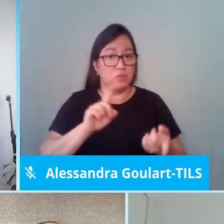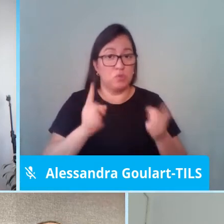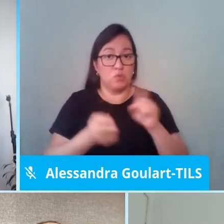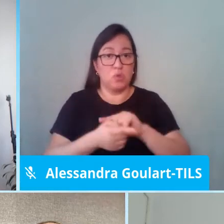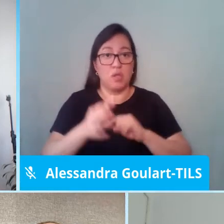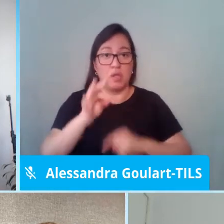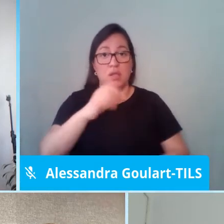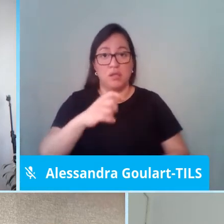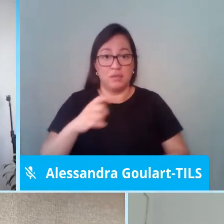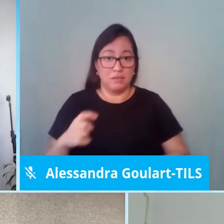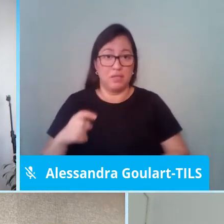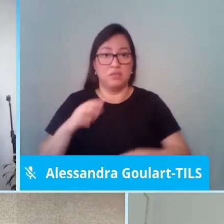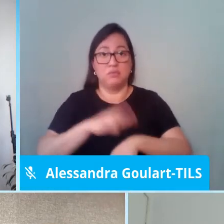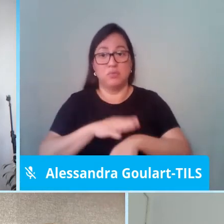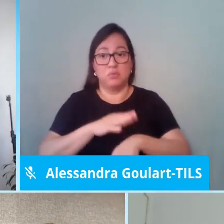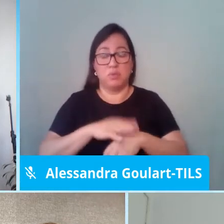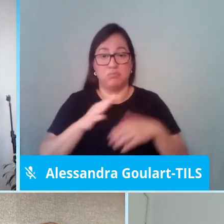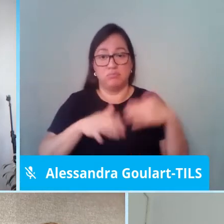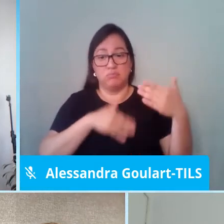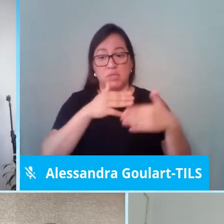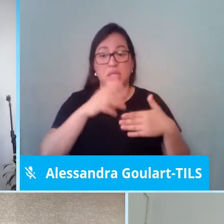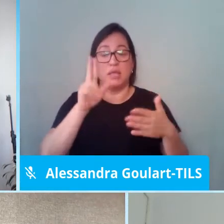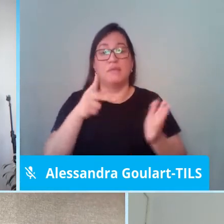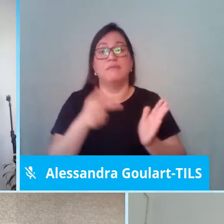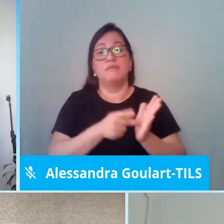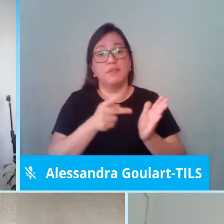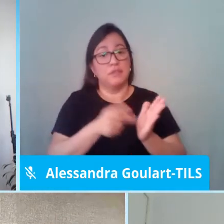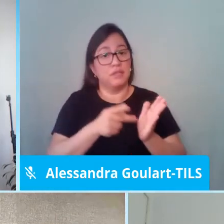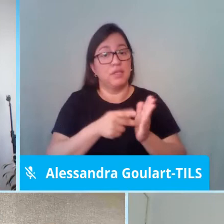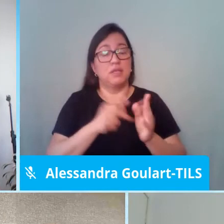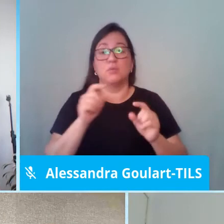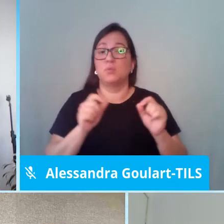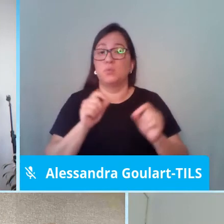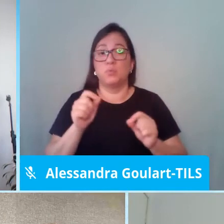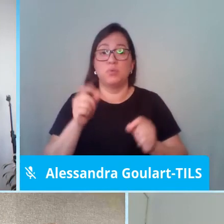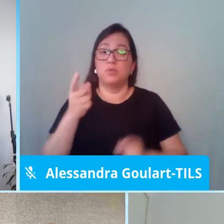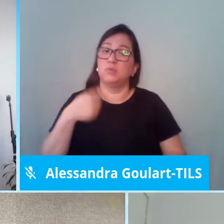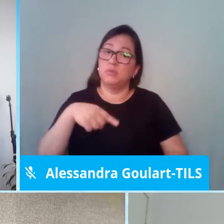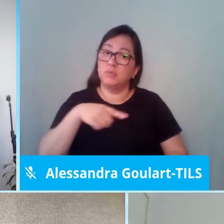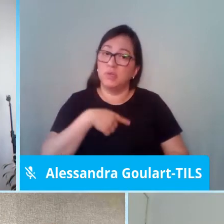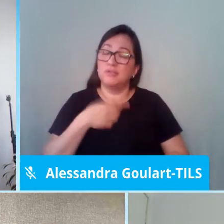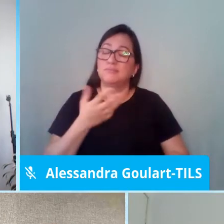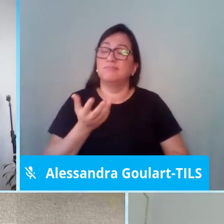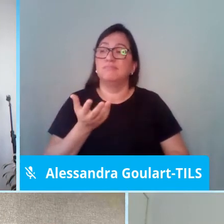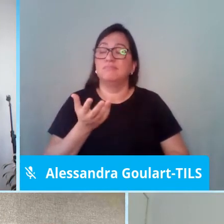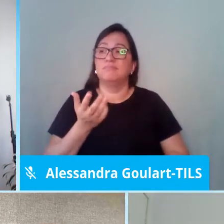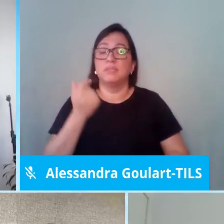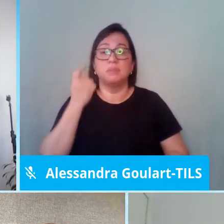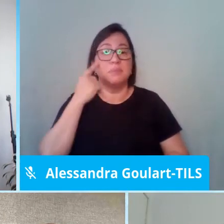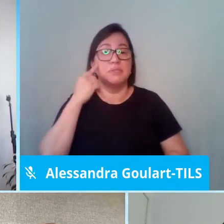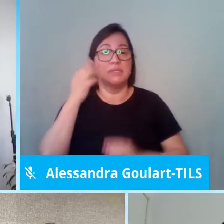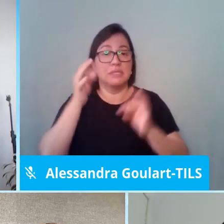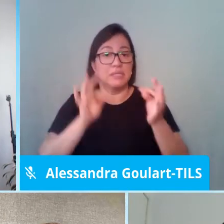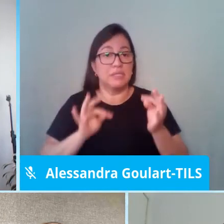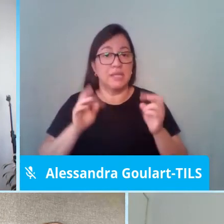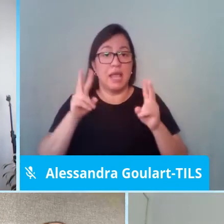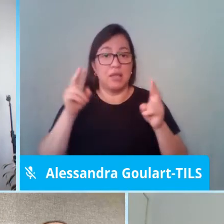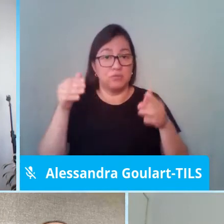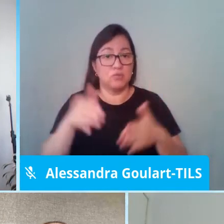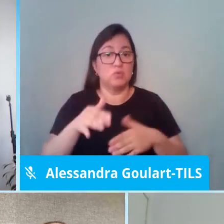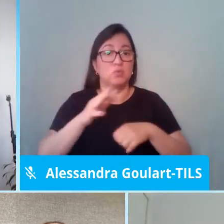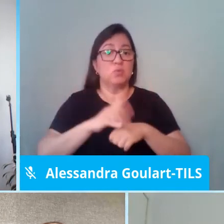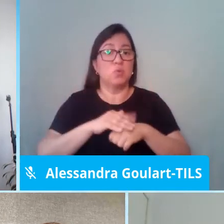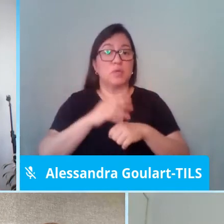tão elevadas é realmente a gente deixar de tratar essas doenças como um tema